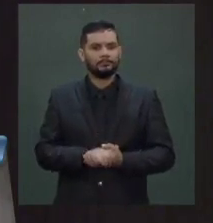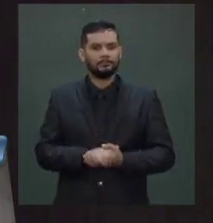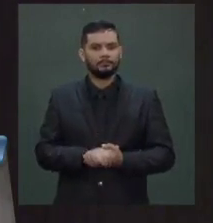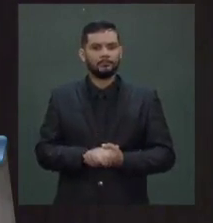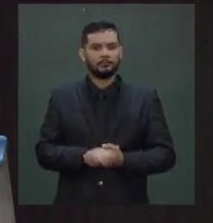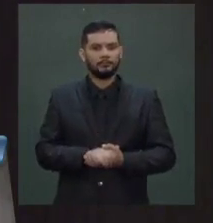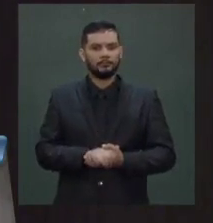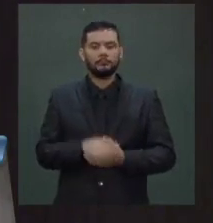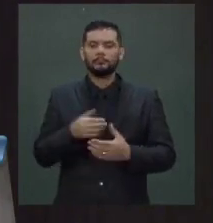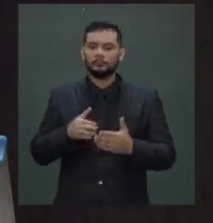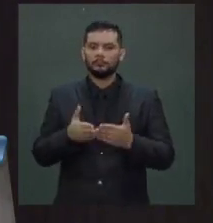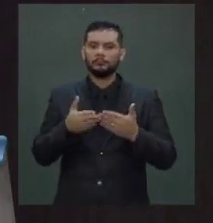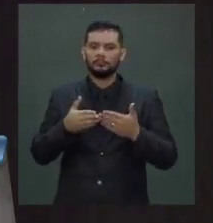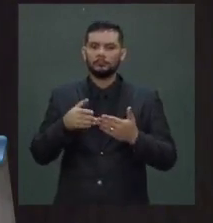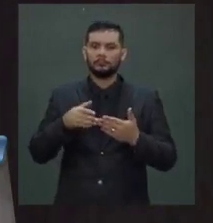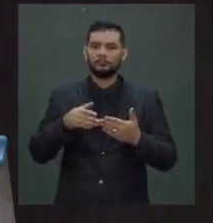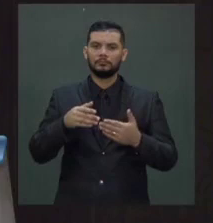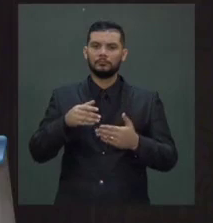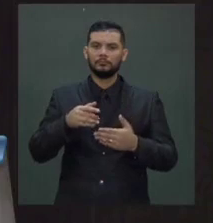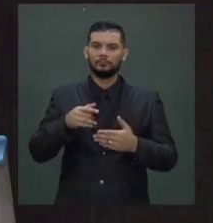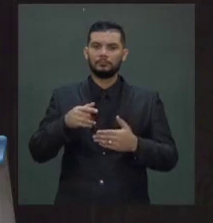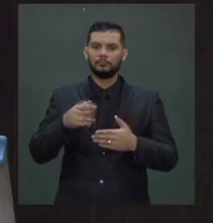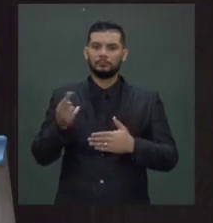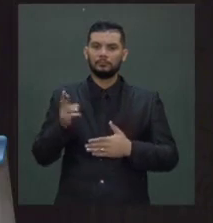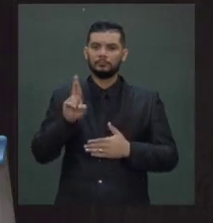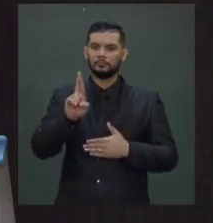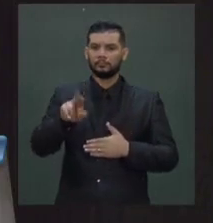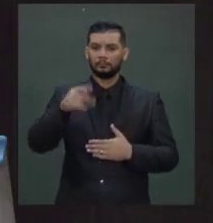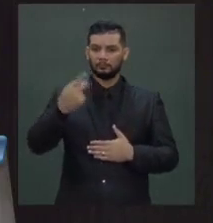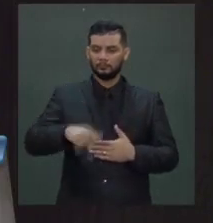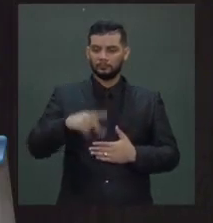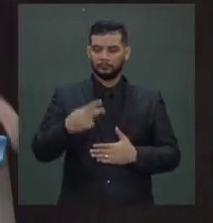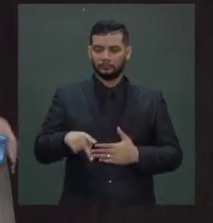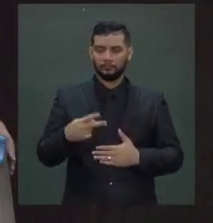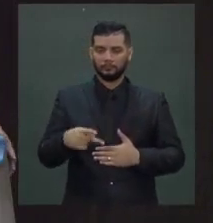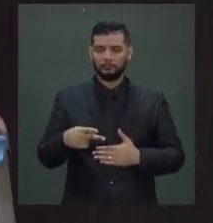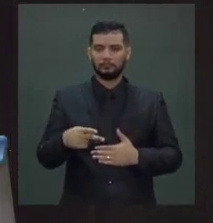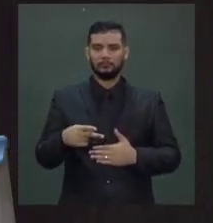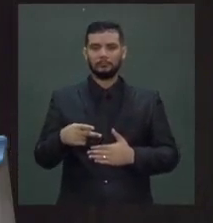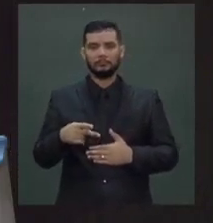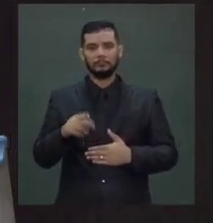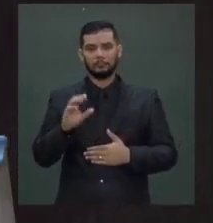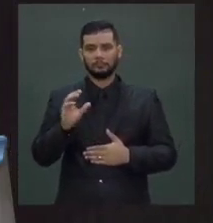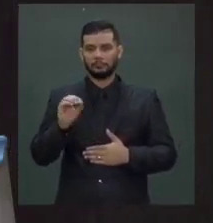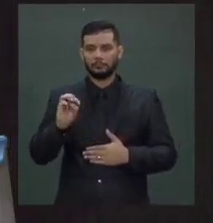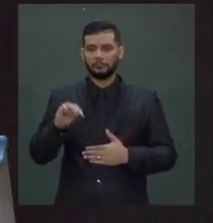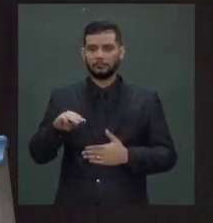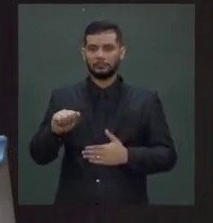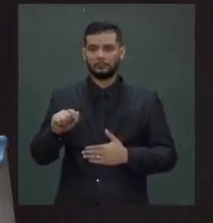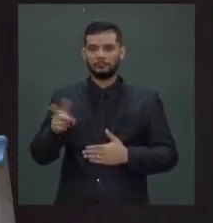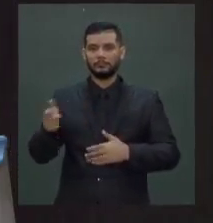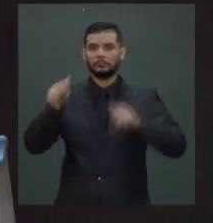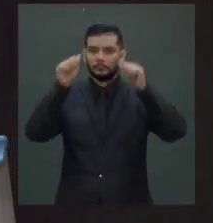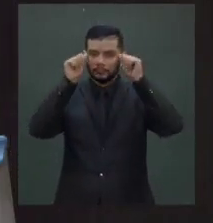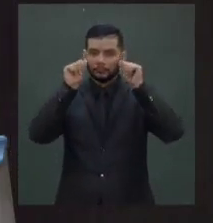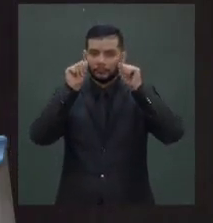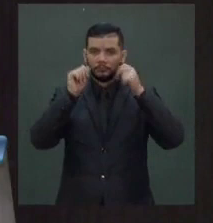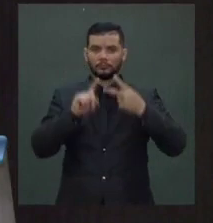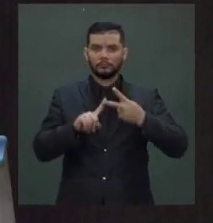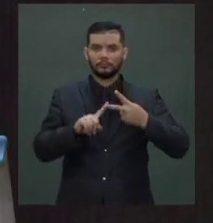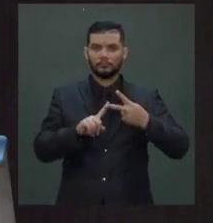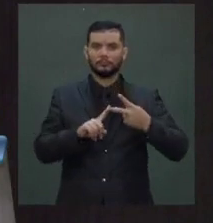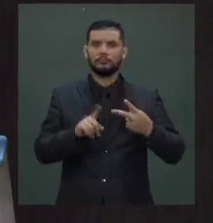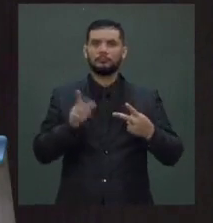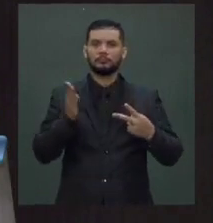Eu rogo que os representantes desta casa, da Assembleia Legislativa no COEMA, que são o deputado Acrísio Sena e o